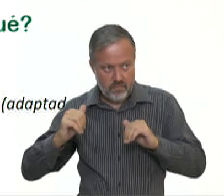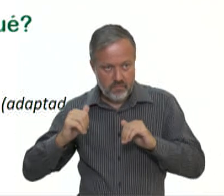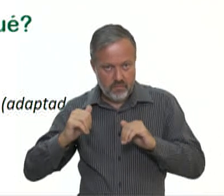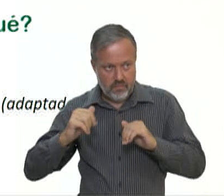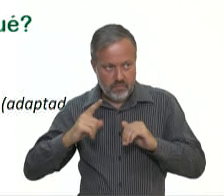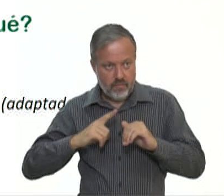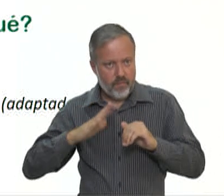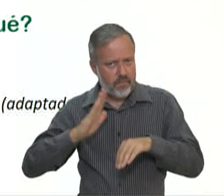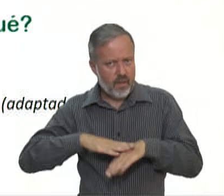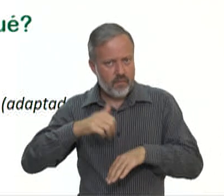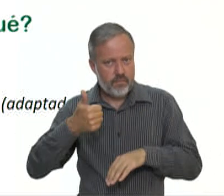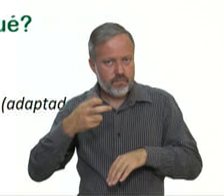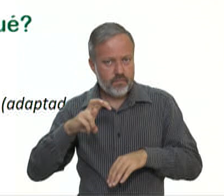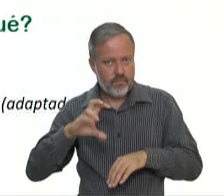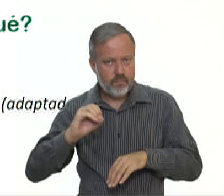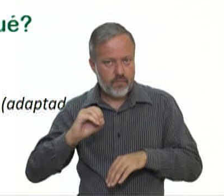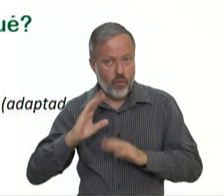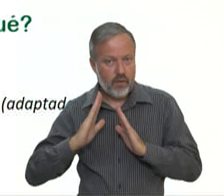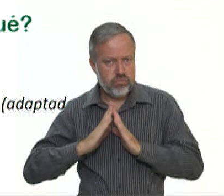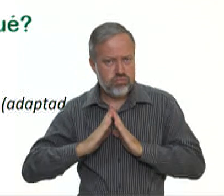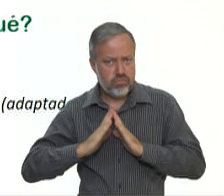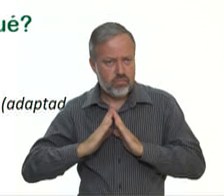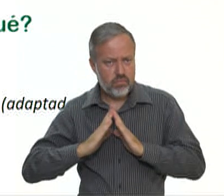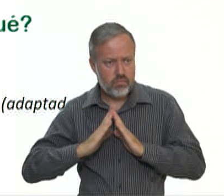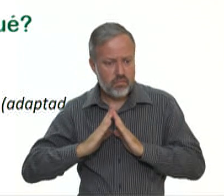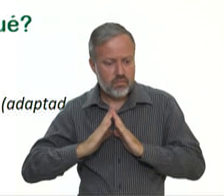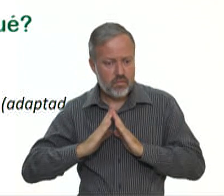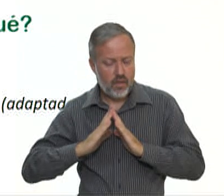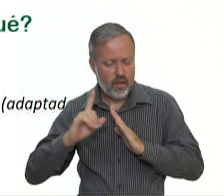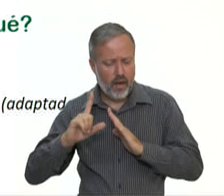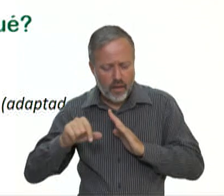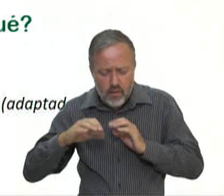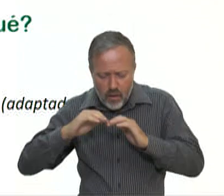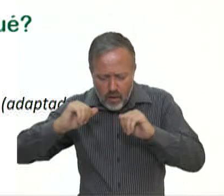templos. Então, esses especialistas alemães,